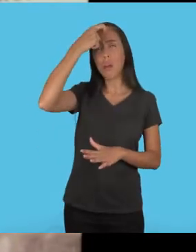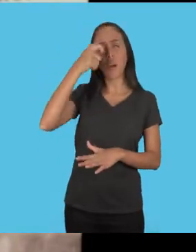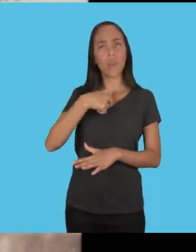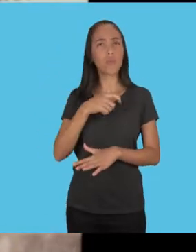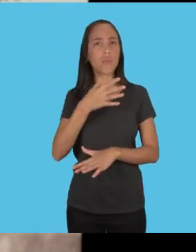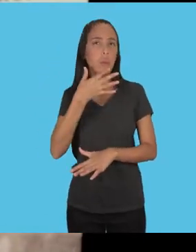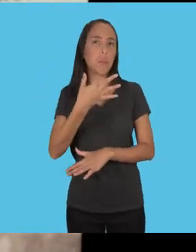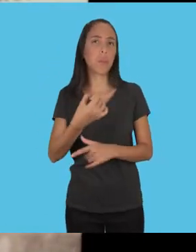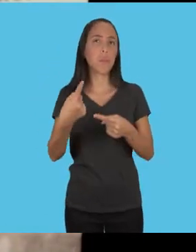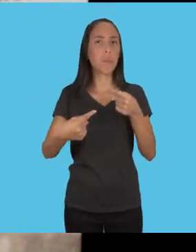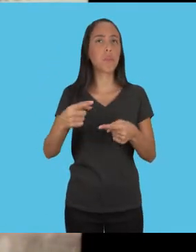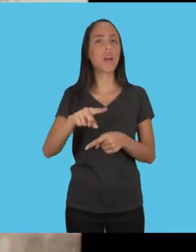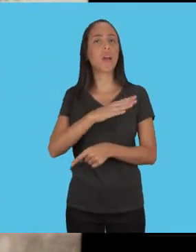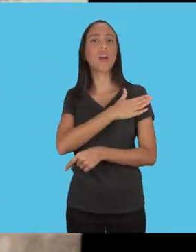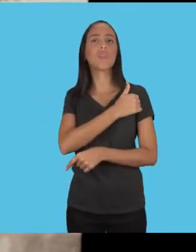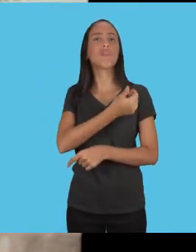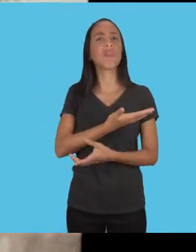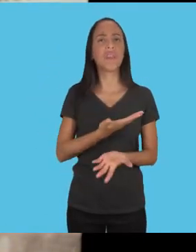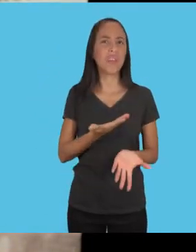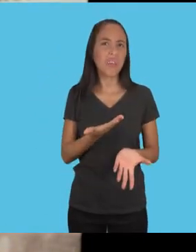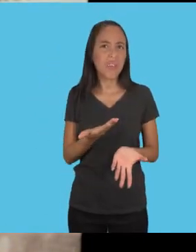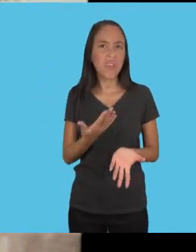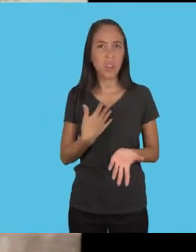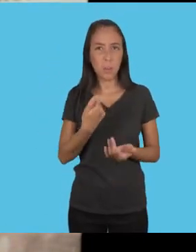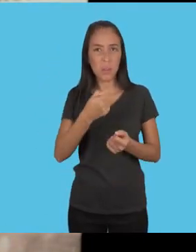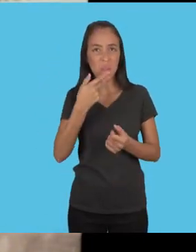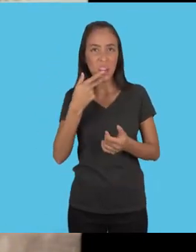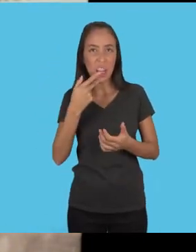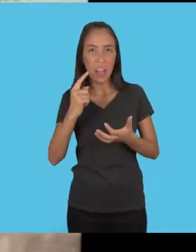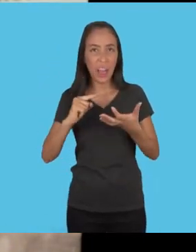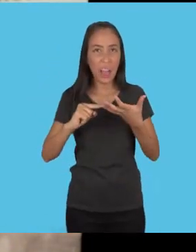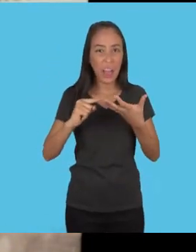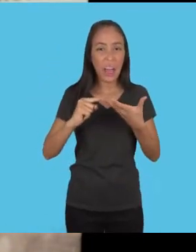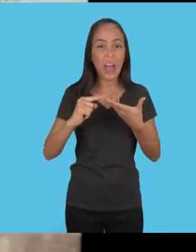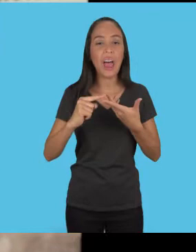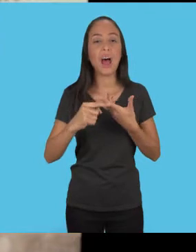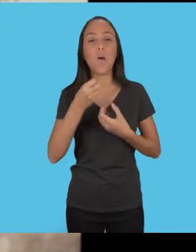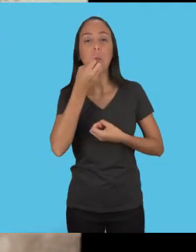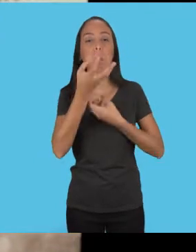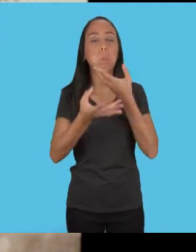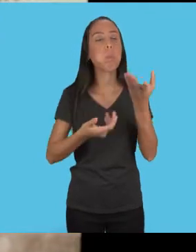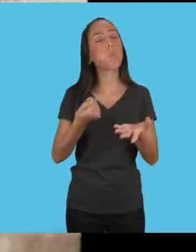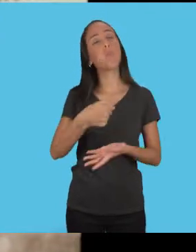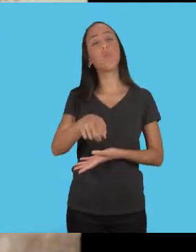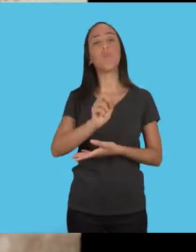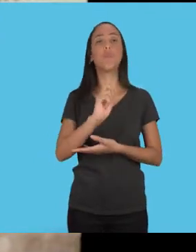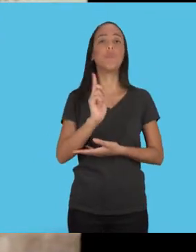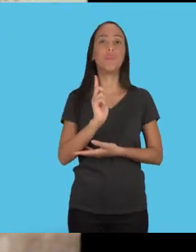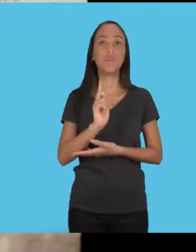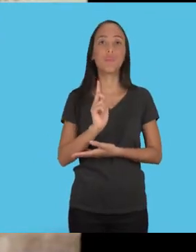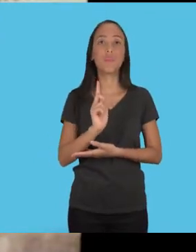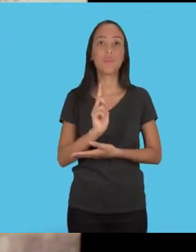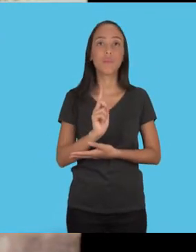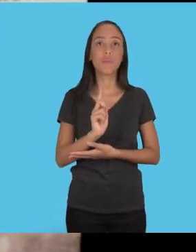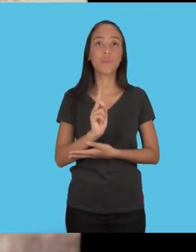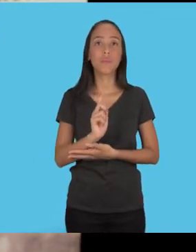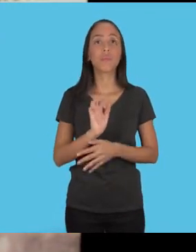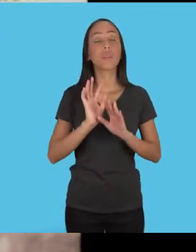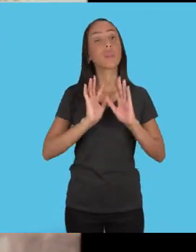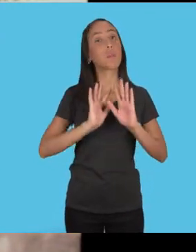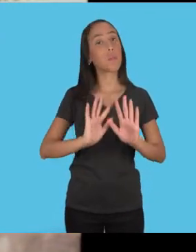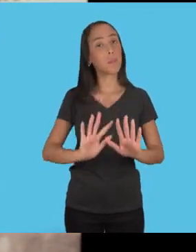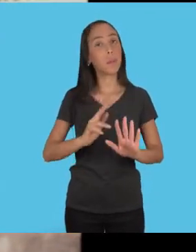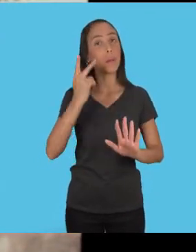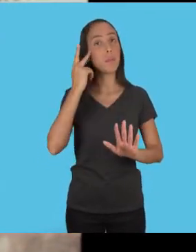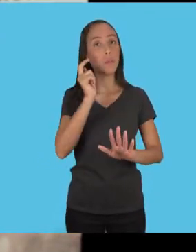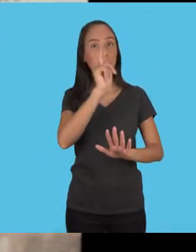esquerda, não tinha que se aprofundar em detalhes. Mas para